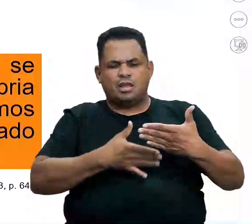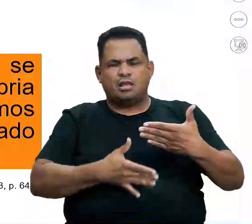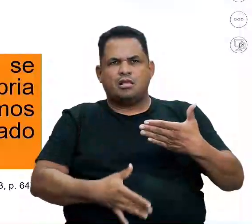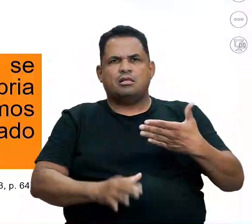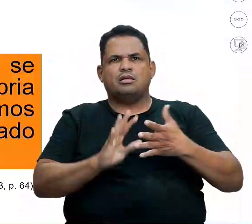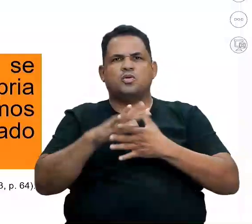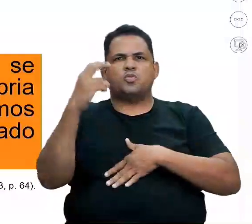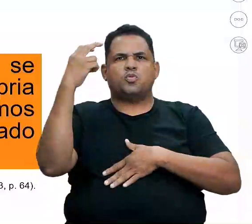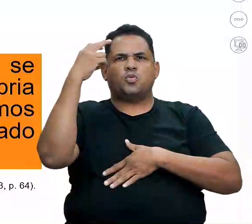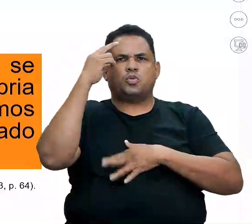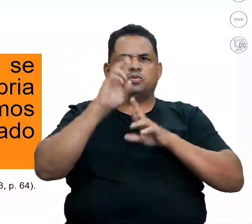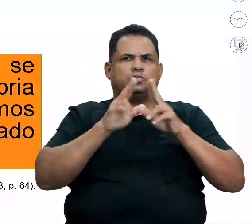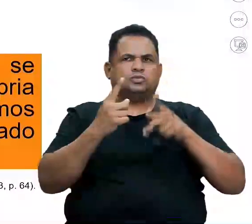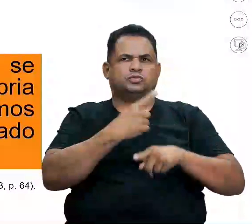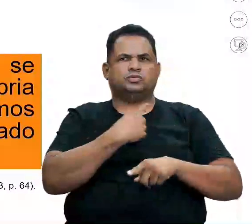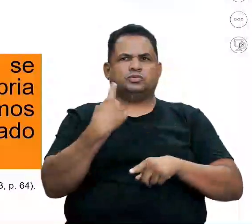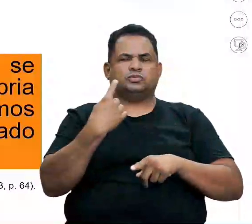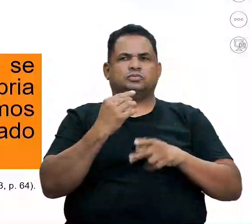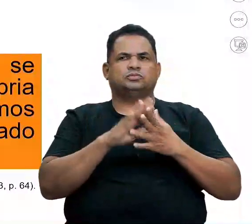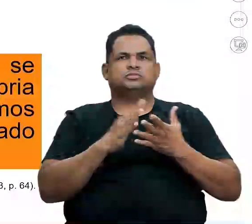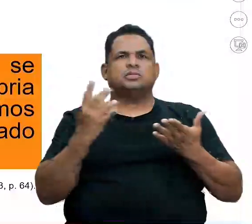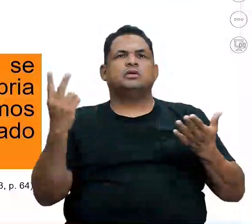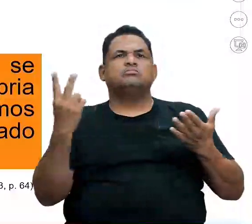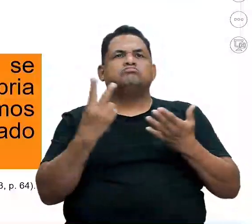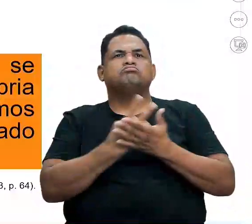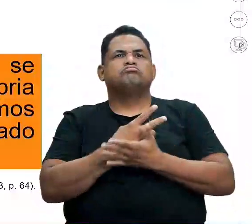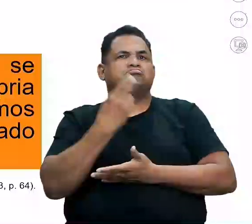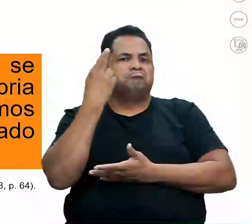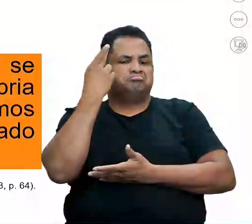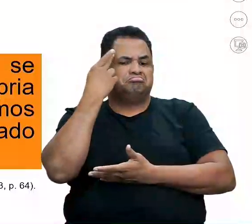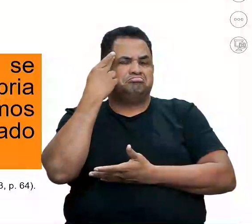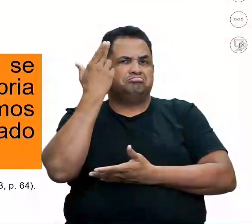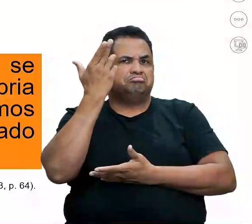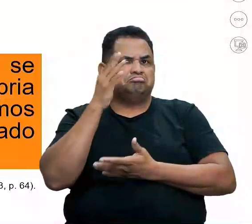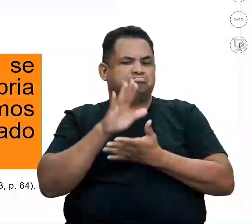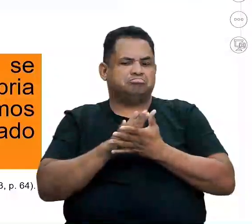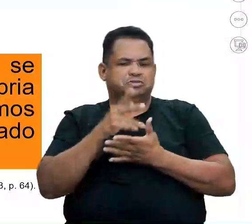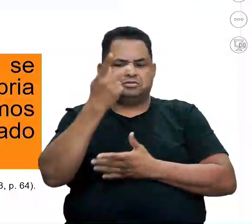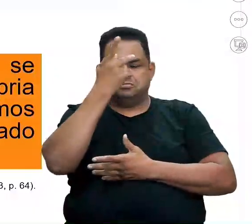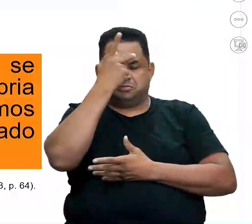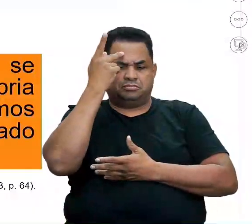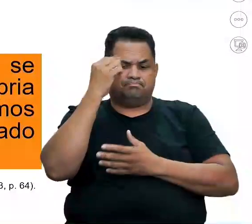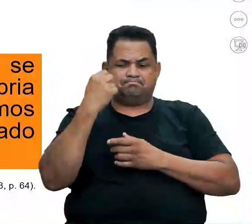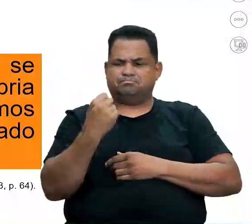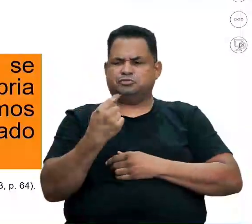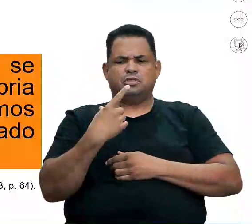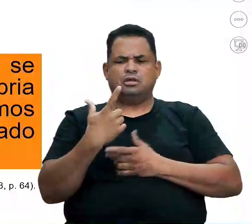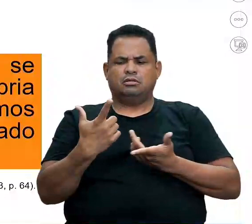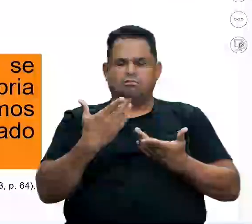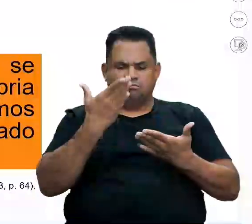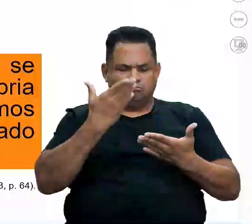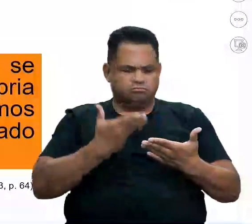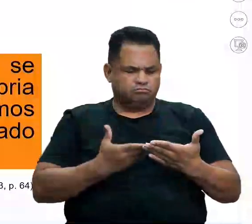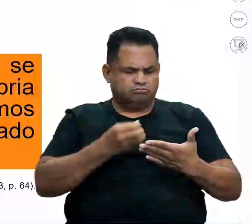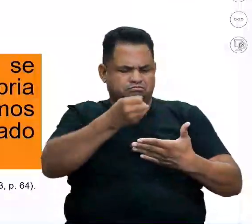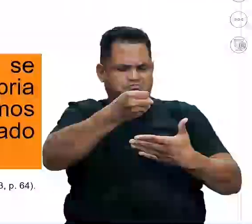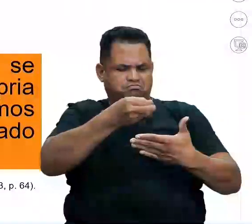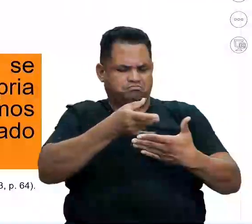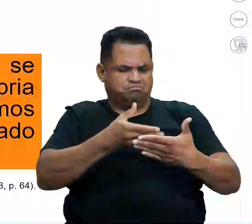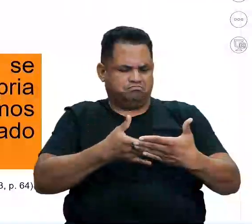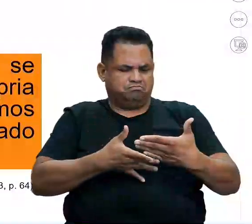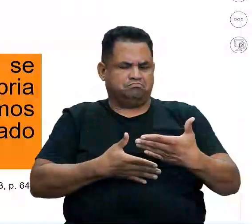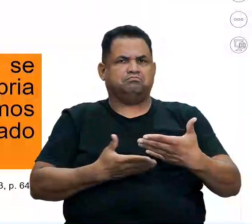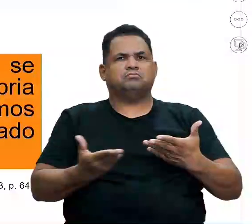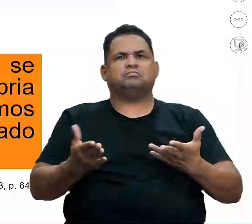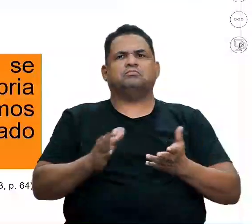dos nossos é uma reação comum à maioria das pessoas. Estranhar aspectos culturais aos nossos